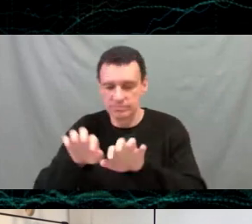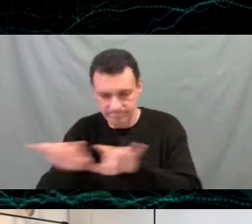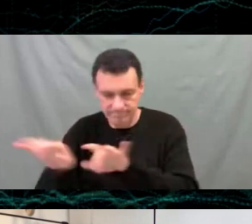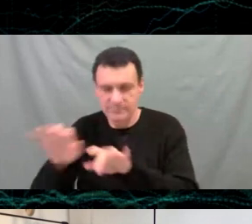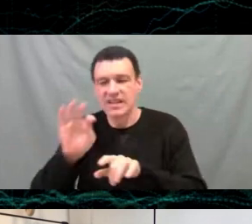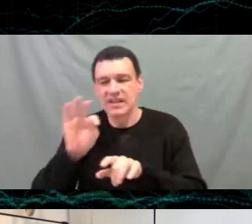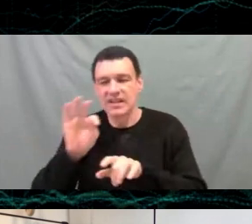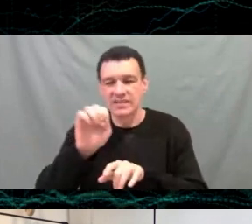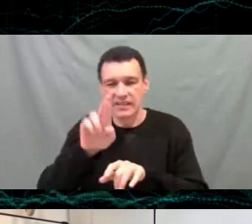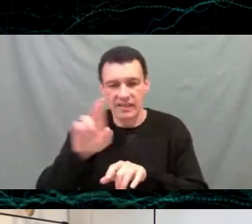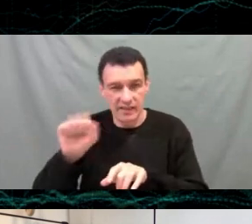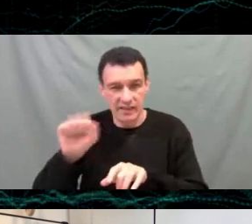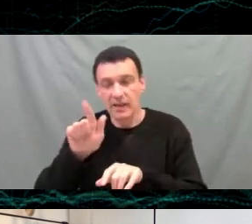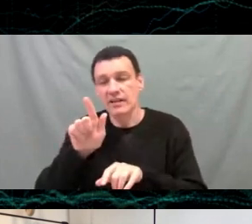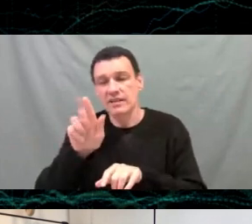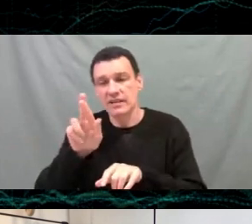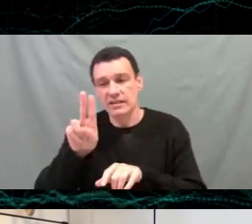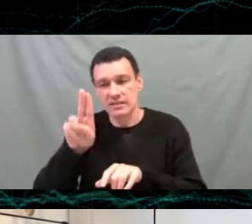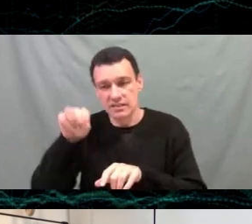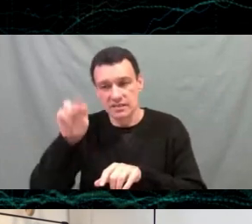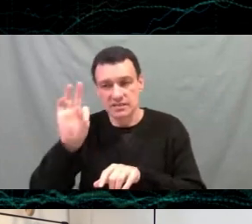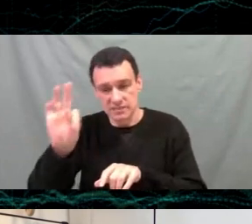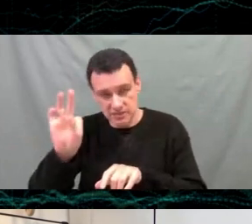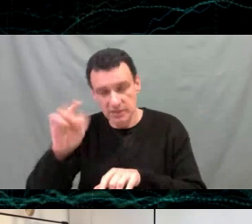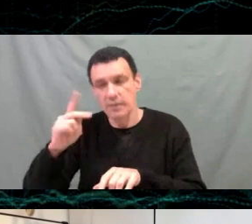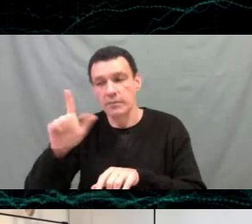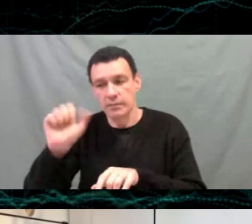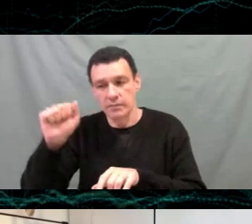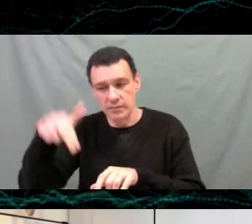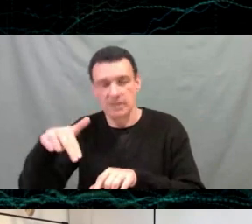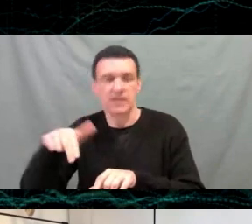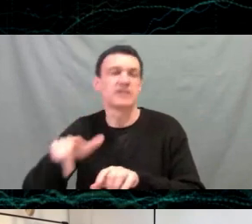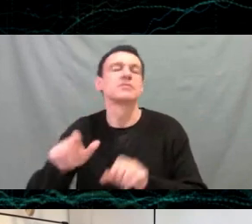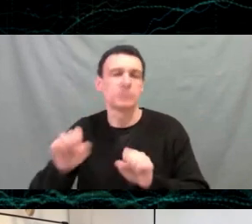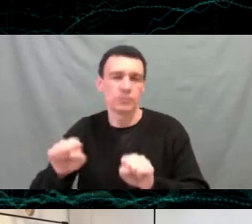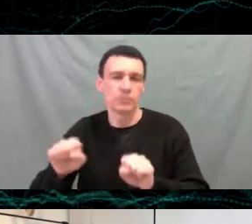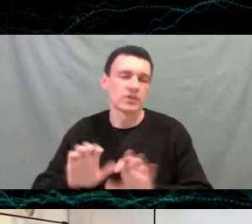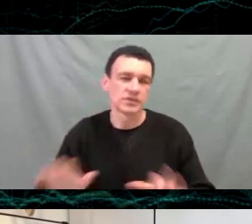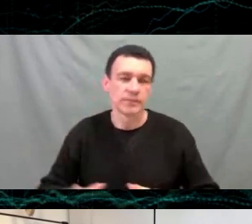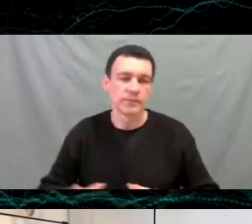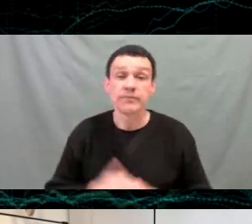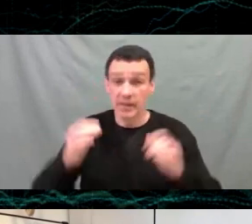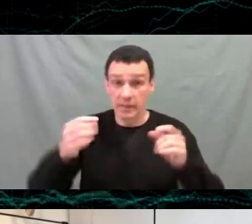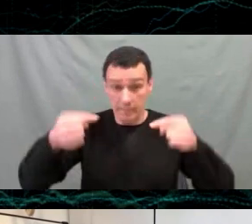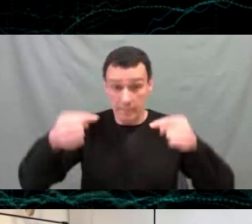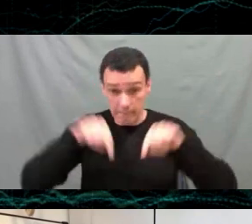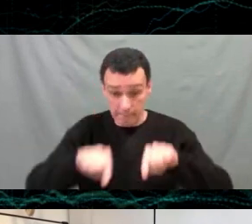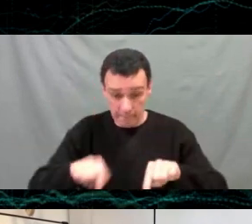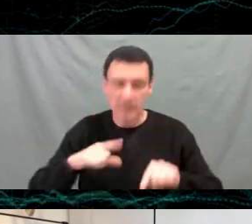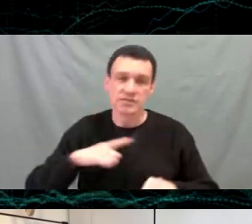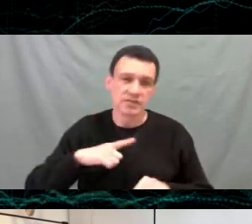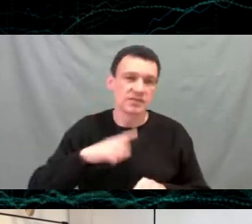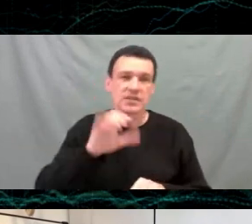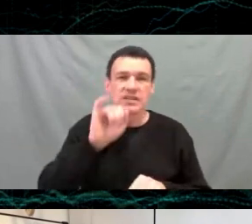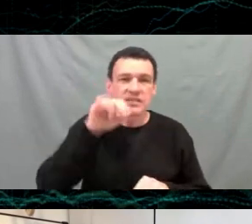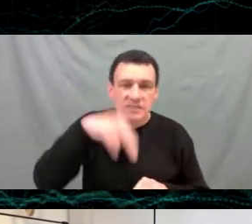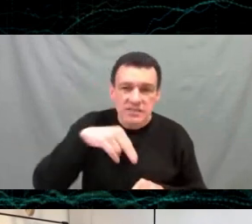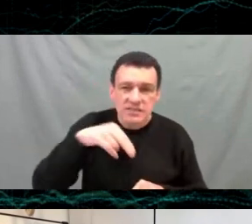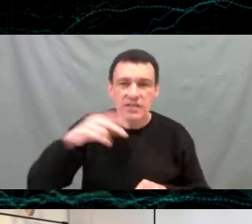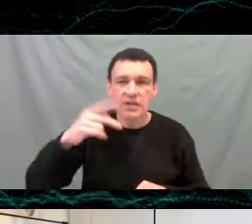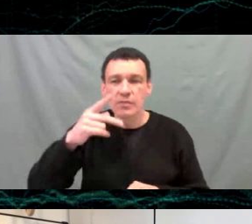só um safeguard. E aqui embaixo a gente tem os inputs e a gente pode ver como utiliza essas dependências. A gente dá